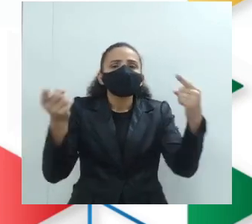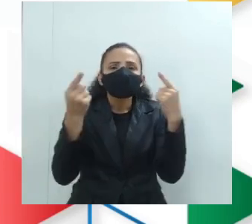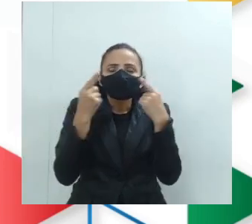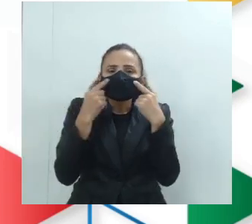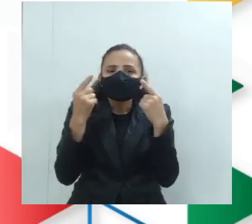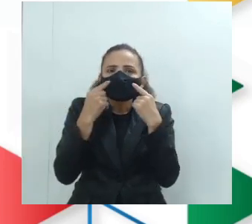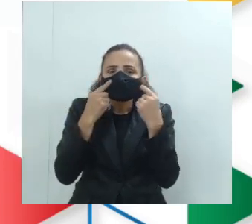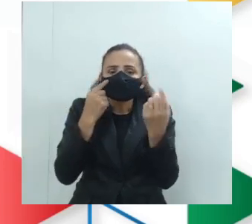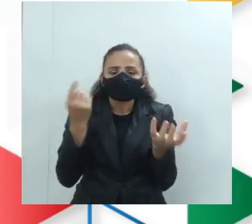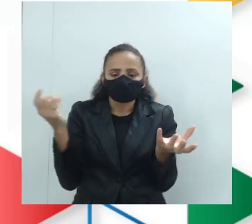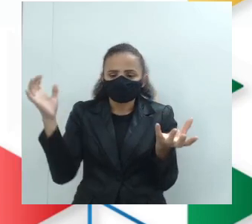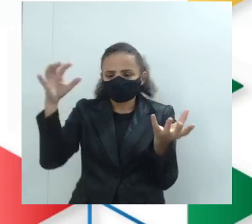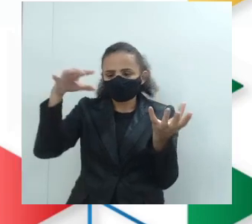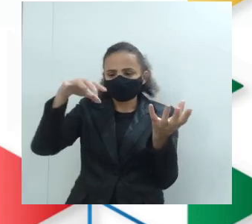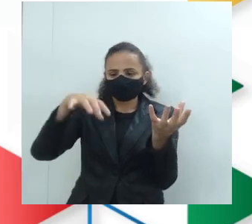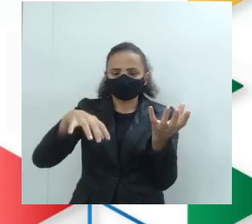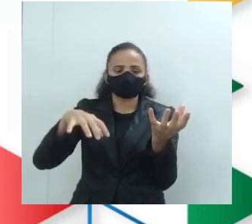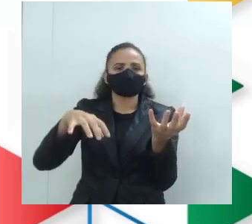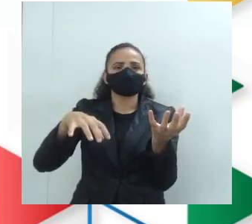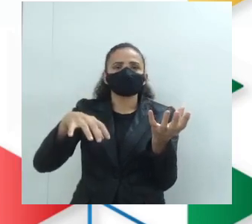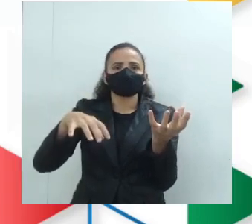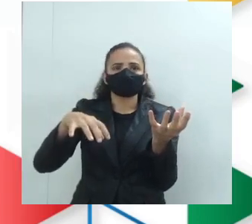A cúpula